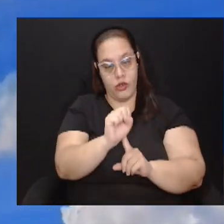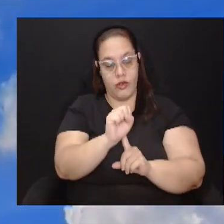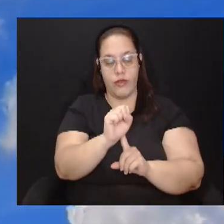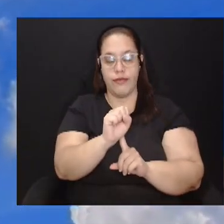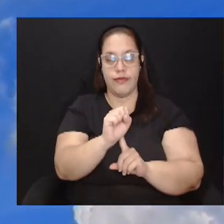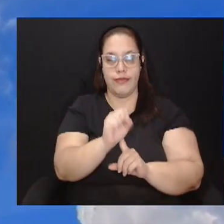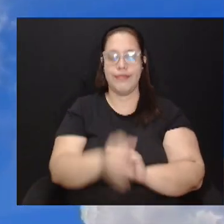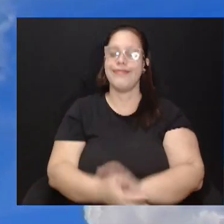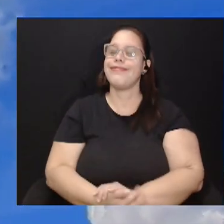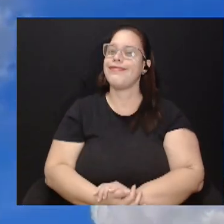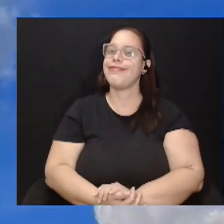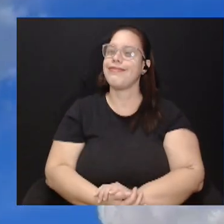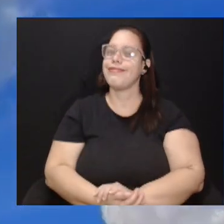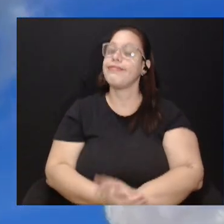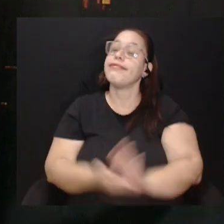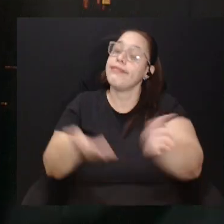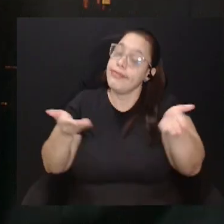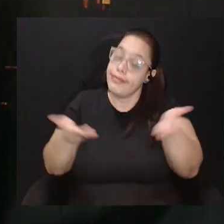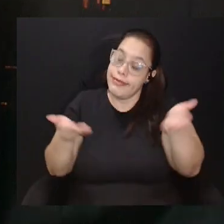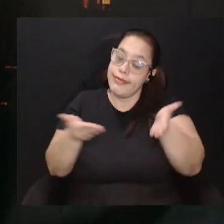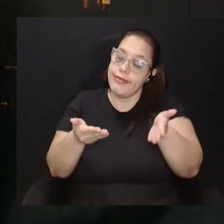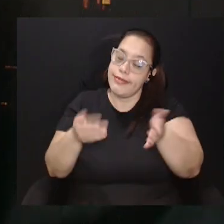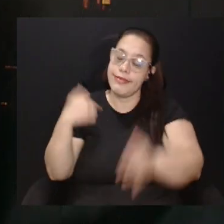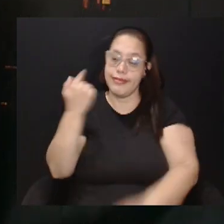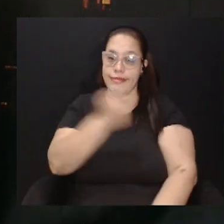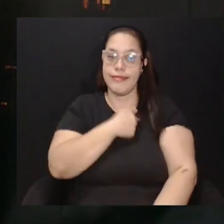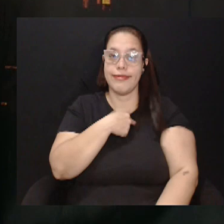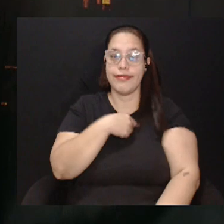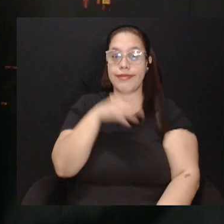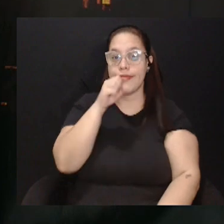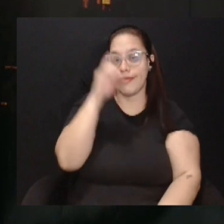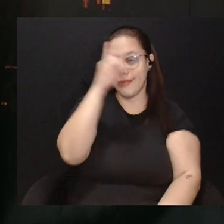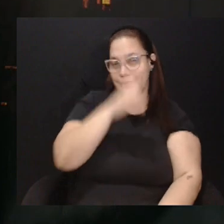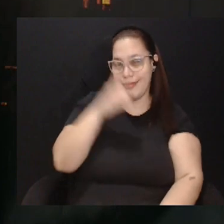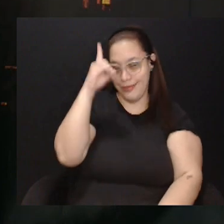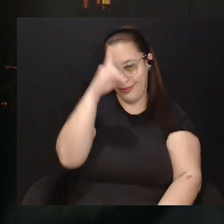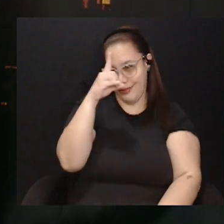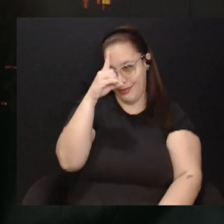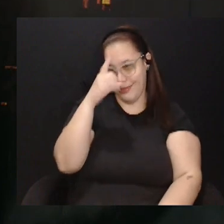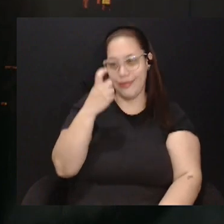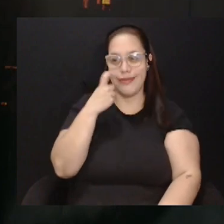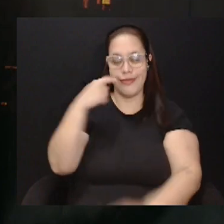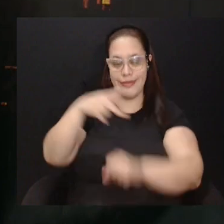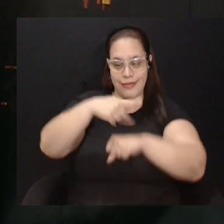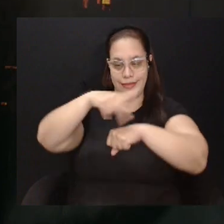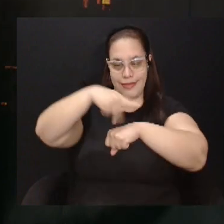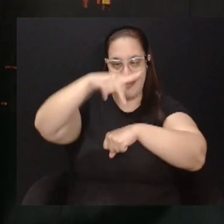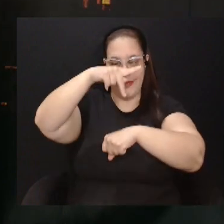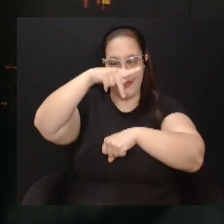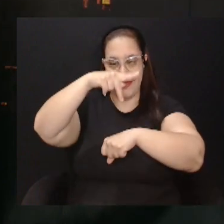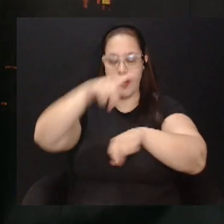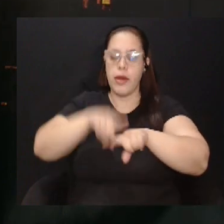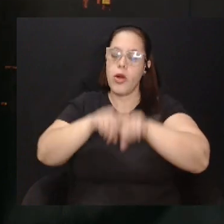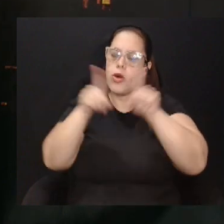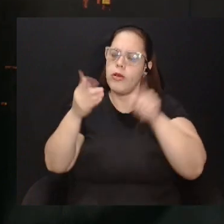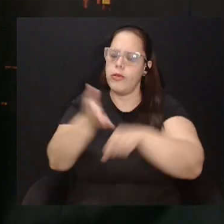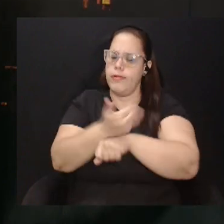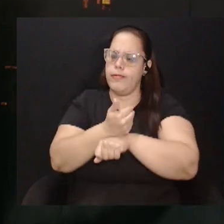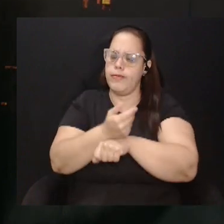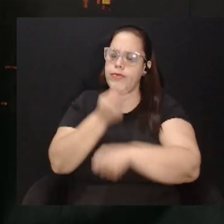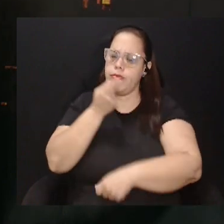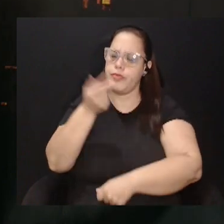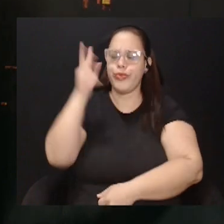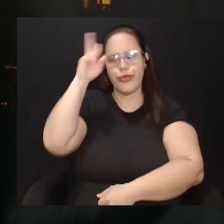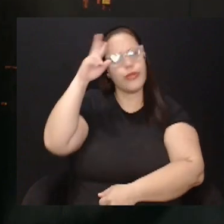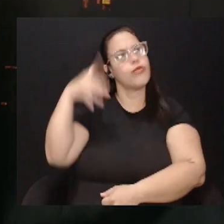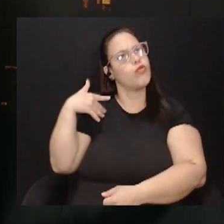Essa é a previsão do tempo para o nosso fim de semana de Páscoa. Mas vamos lá, antes da gente falar das tradições que existem